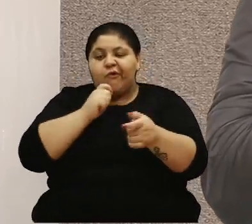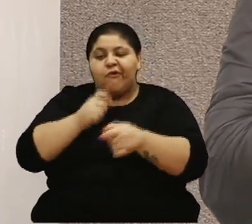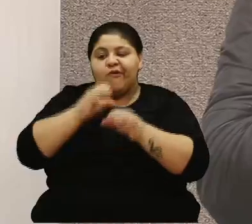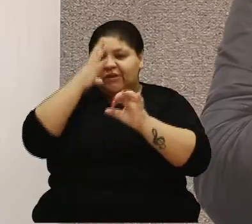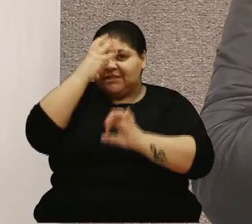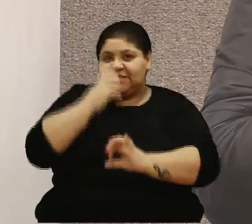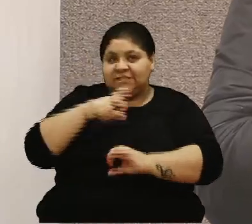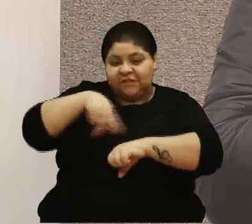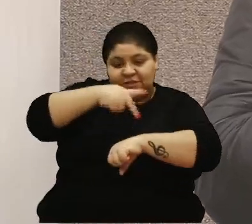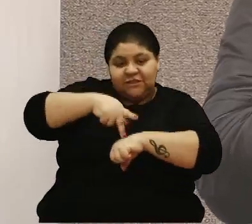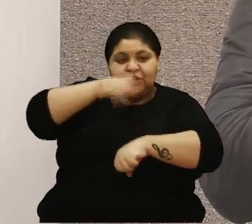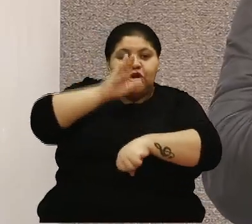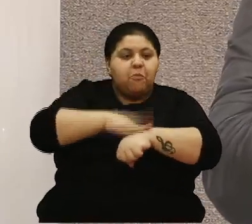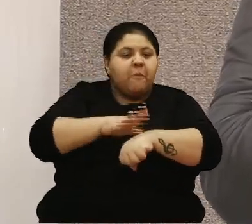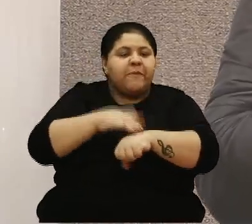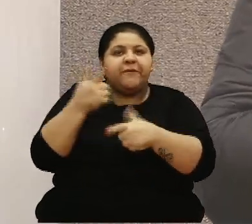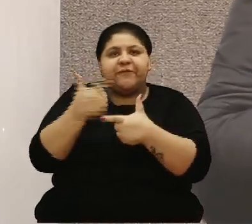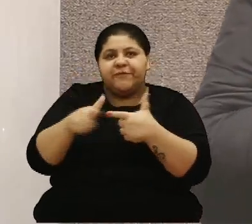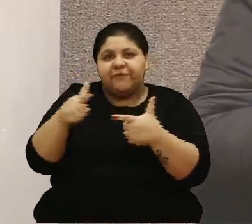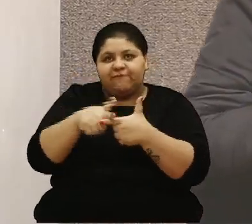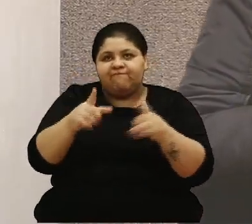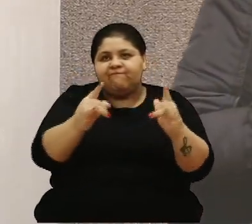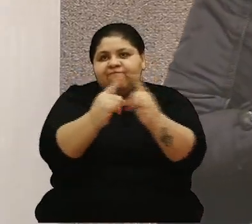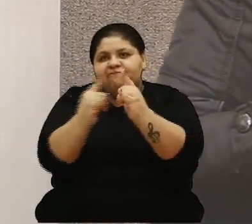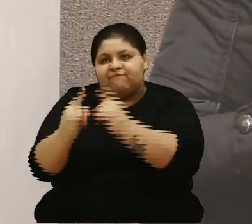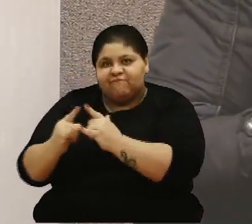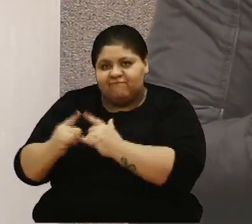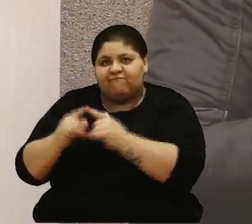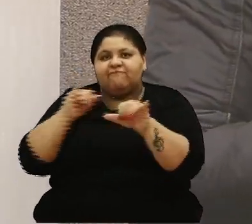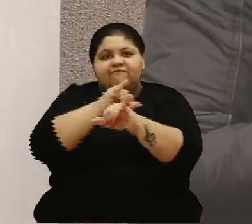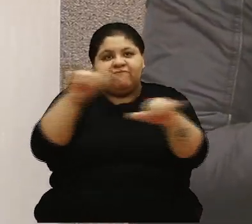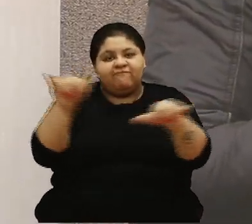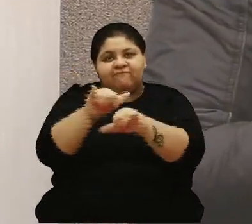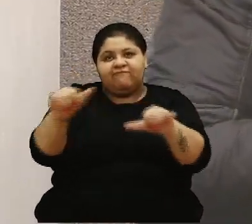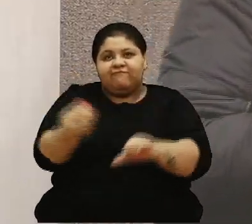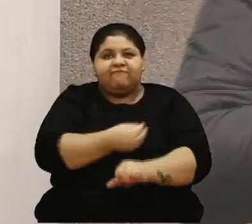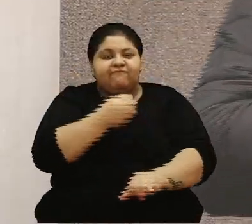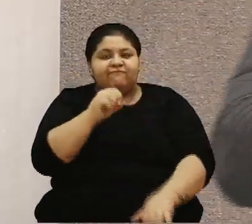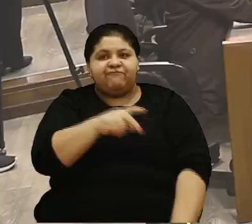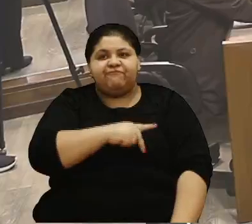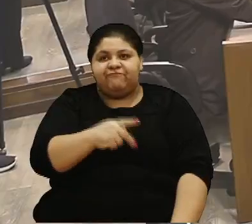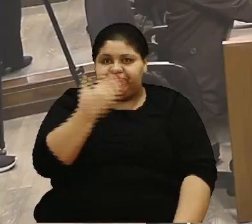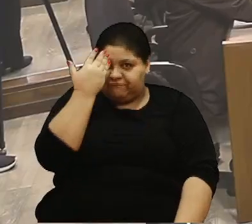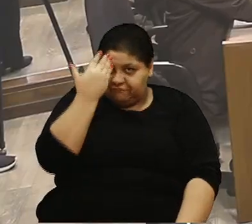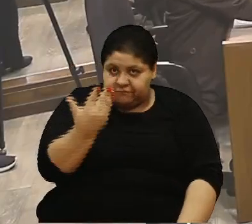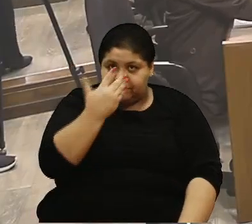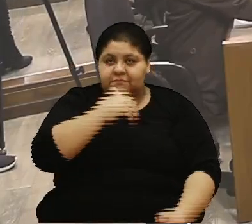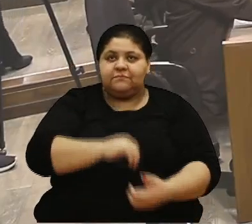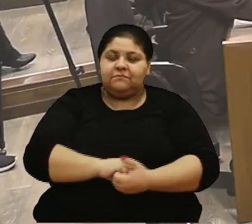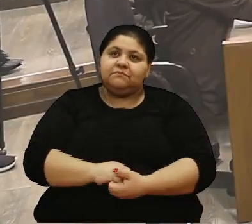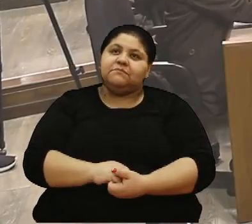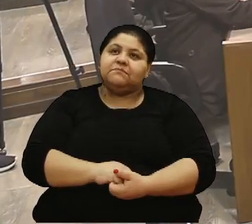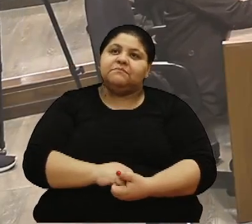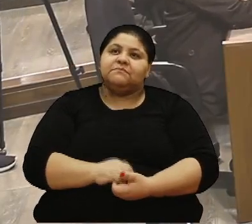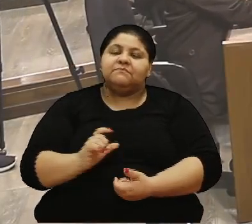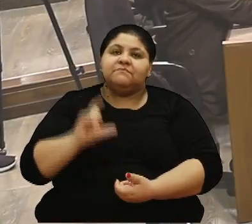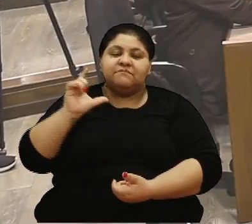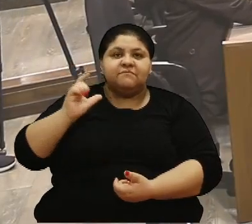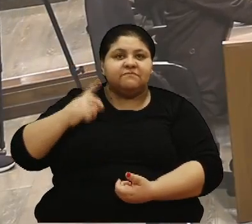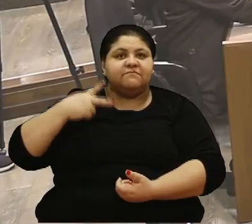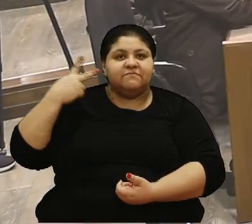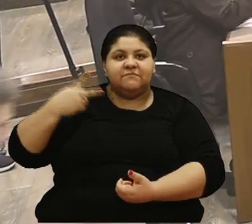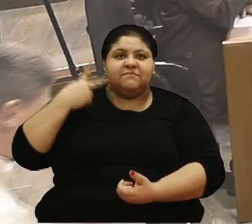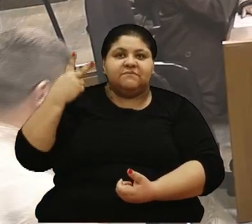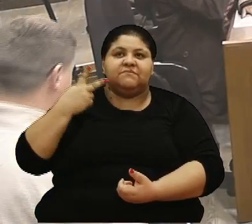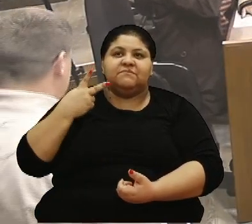nosso país em um momento de crise institucional e crise de informações em que nós vivemos. Era isso, presidente. Muito obrigado. Com a palavra, a vereadora